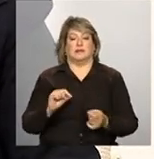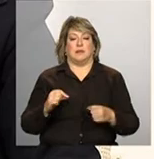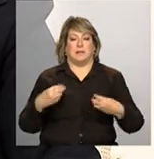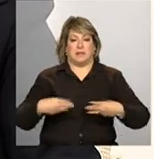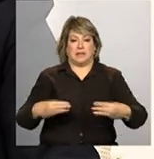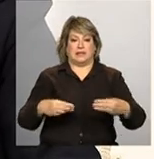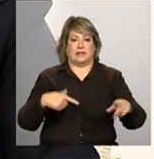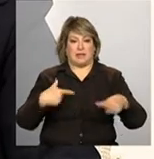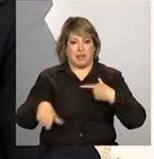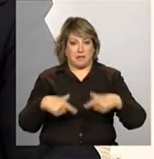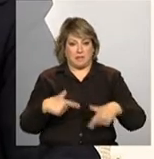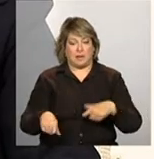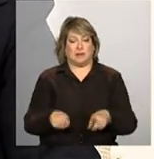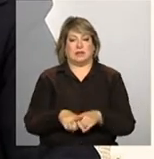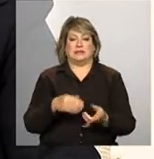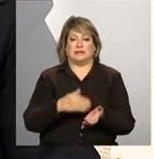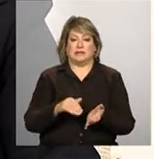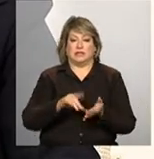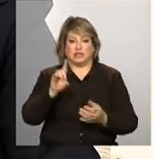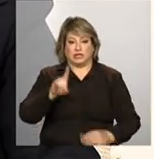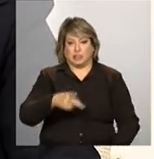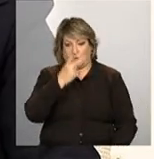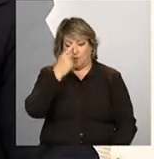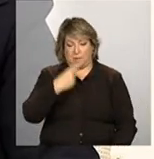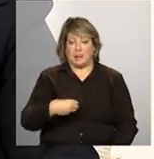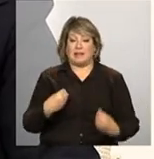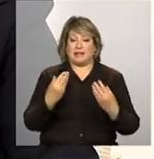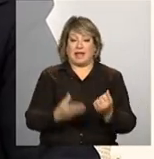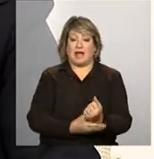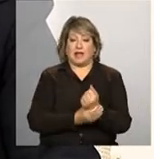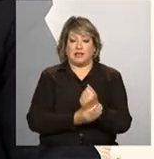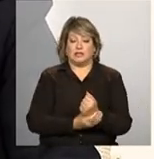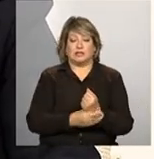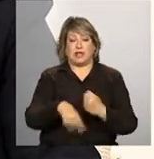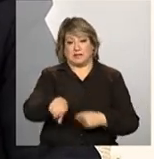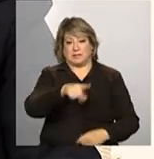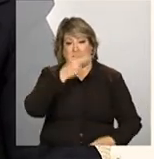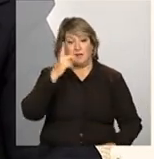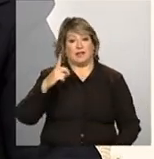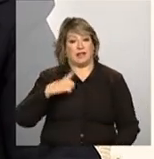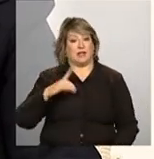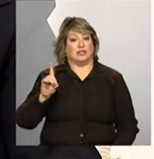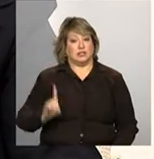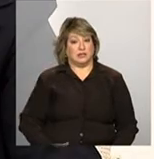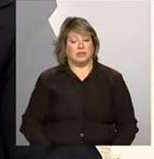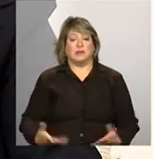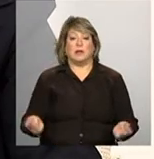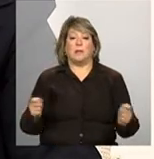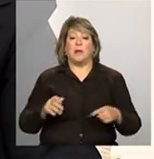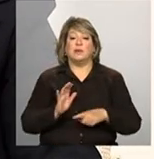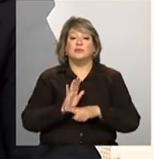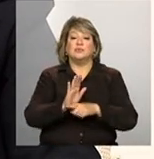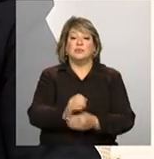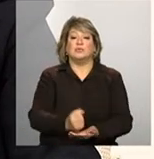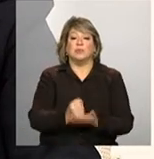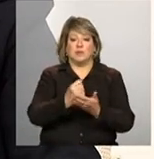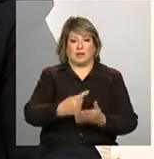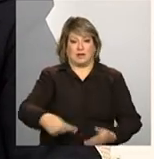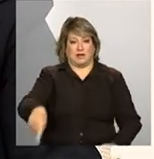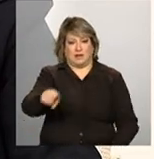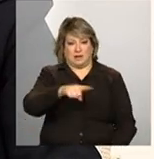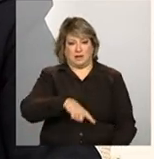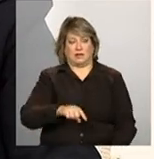Direitos Humanos, para garantir esses direitos que essas pessoas têm, não é? E poder promovê-las